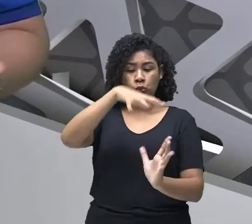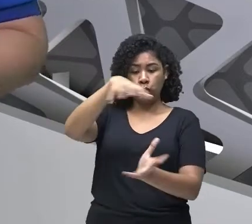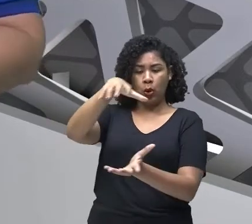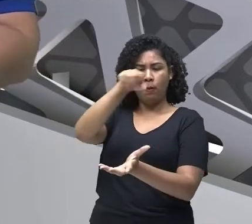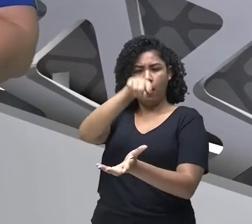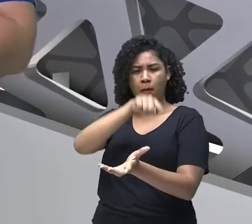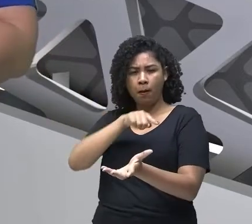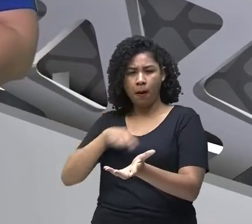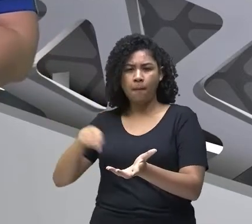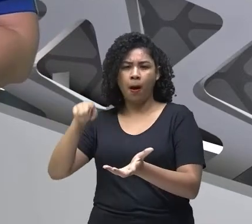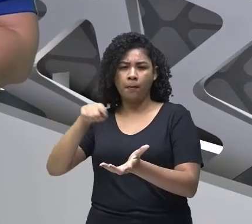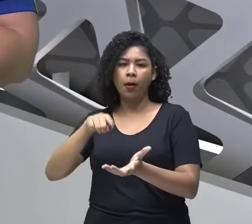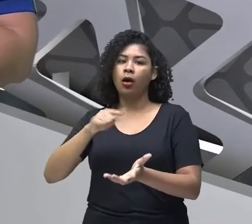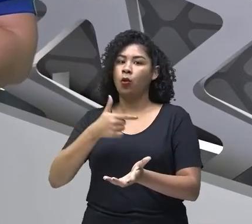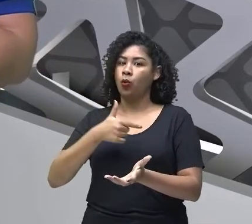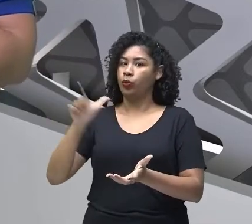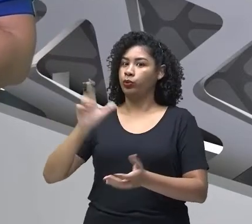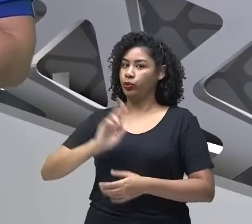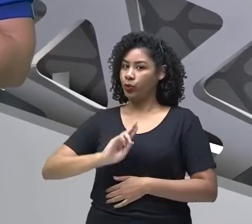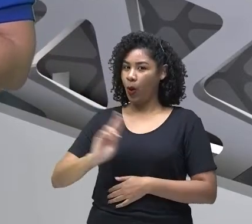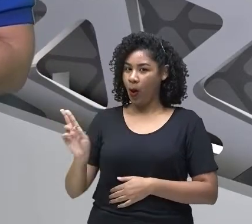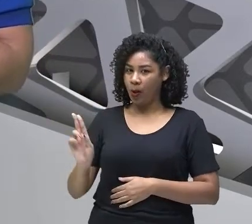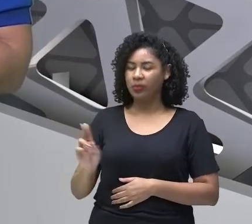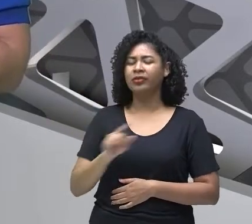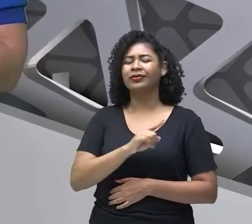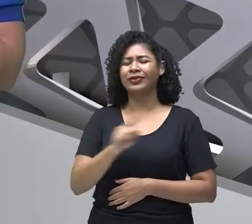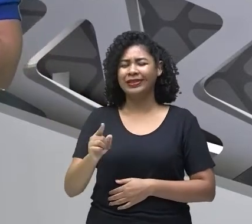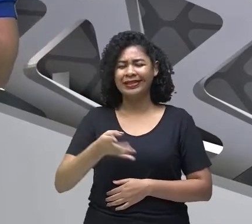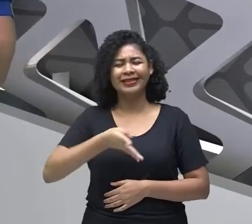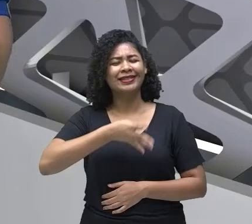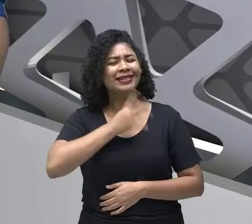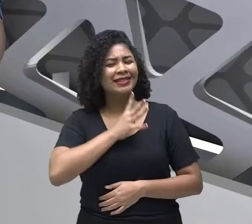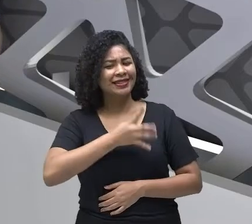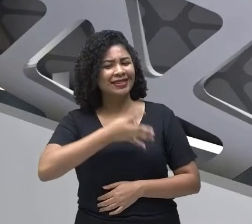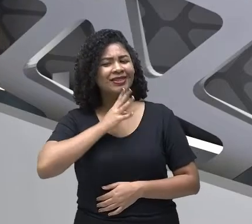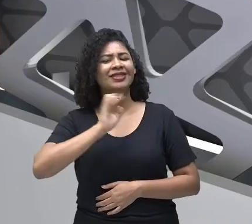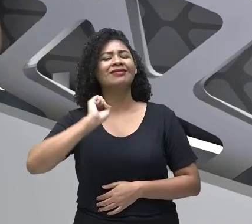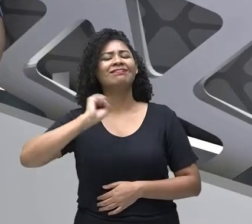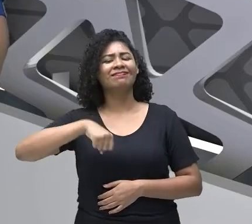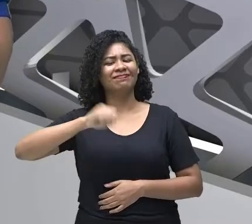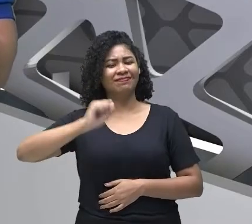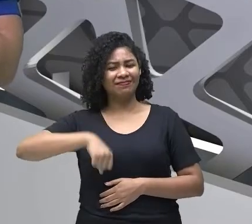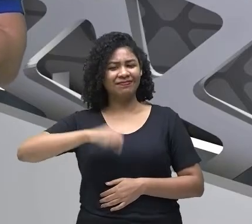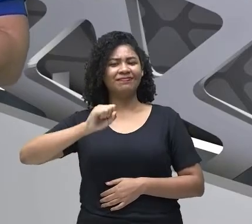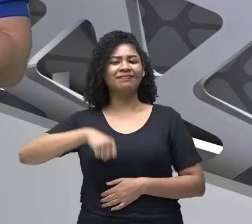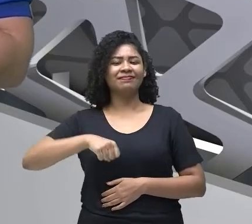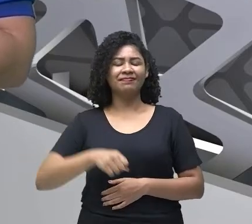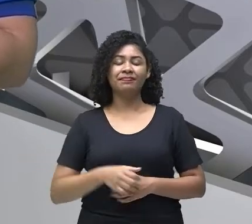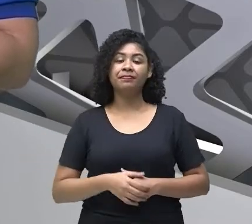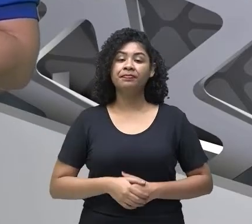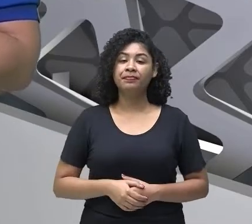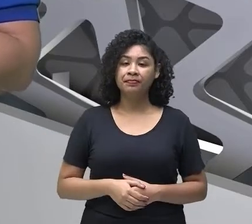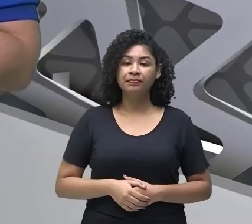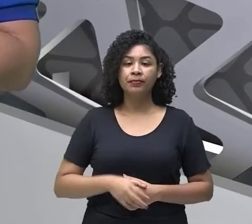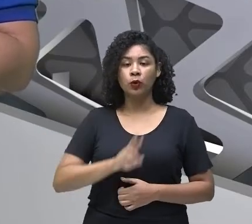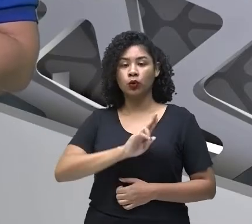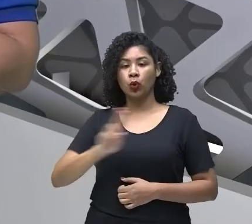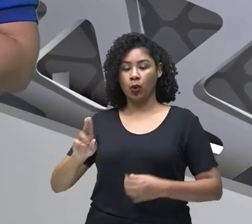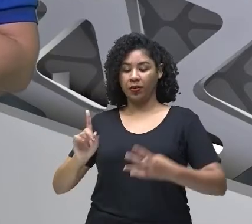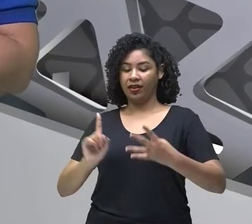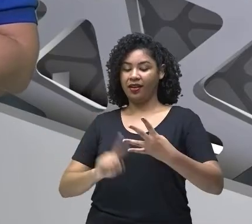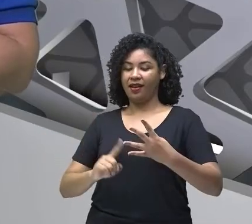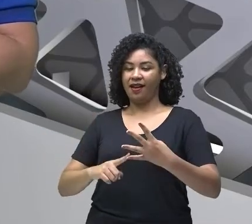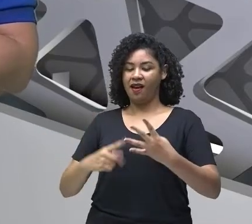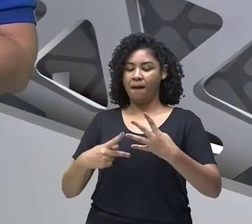ela recebe um outro nome que vocês ouviram falar muito nesses últimos anos, que é a